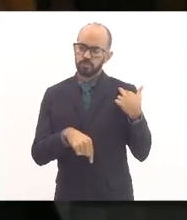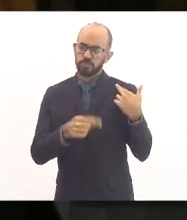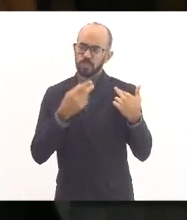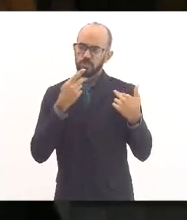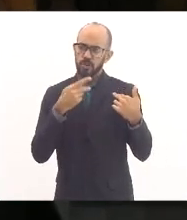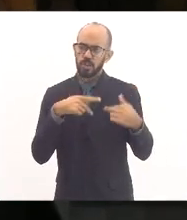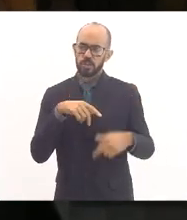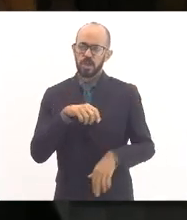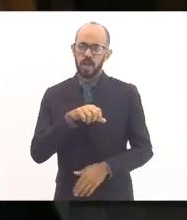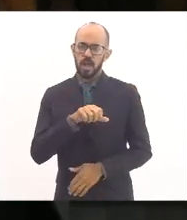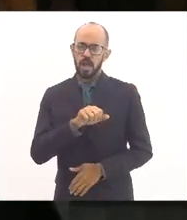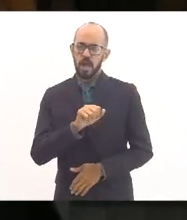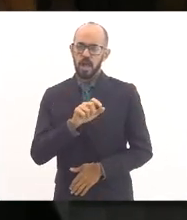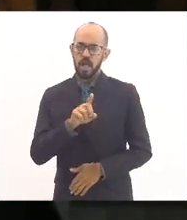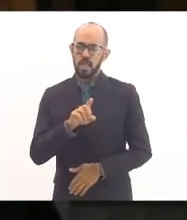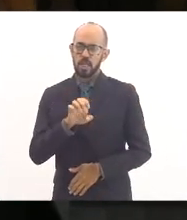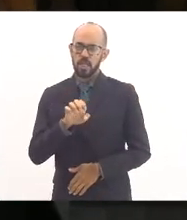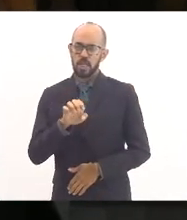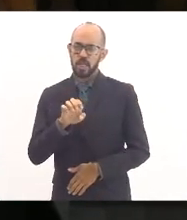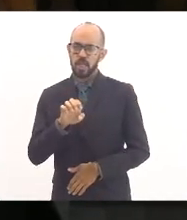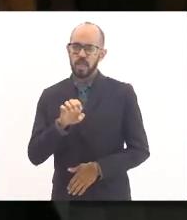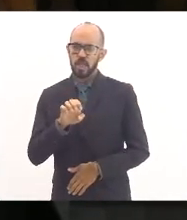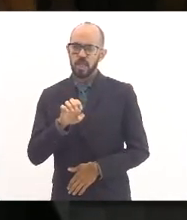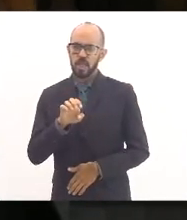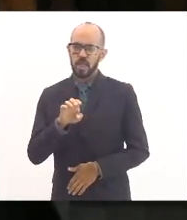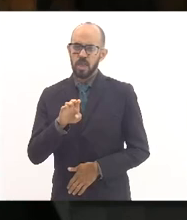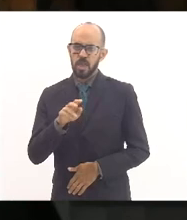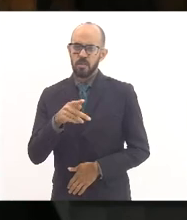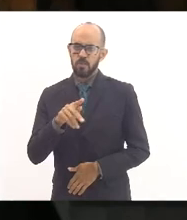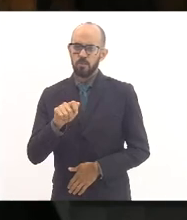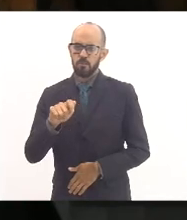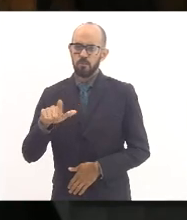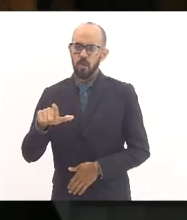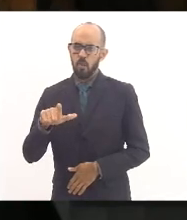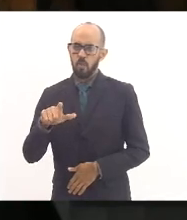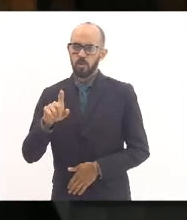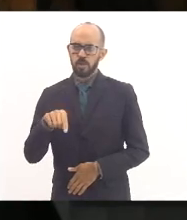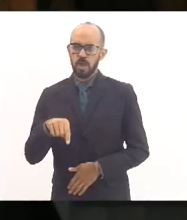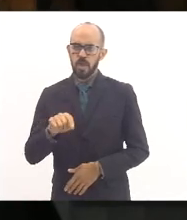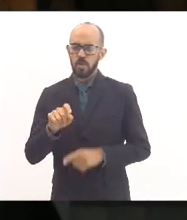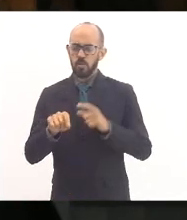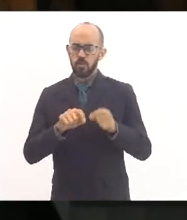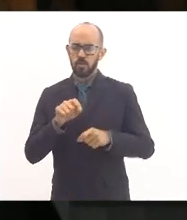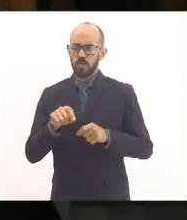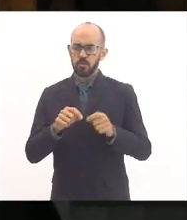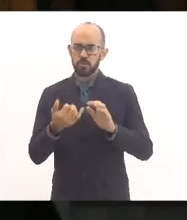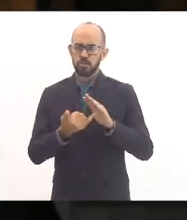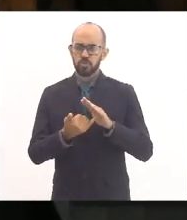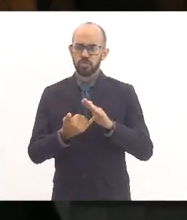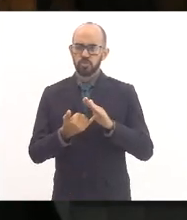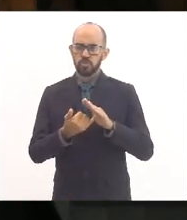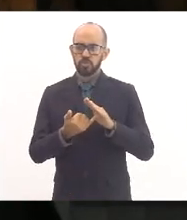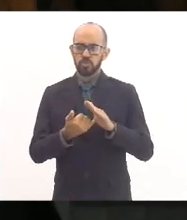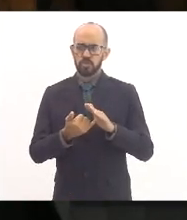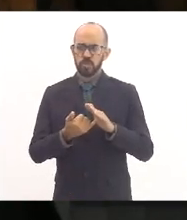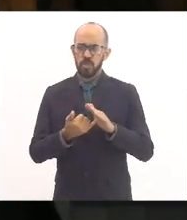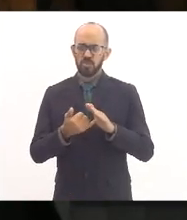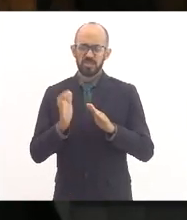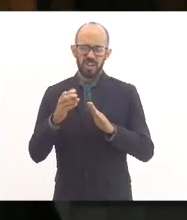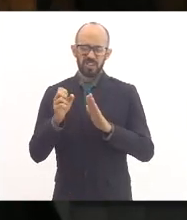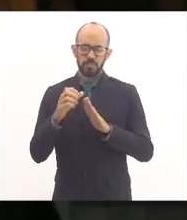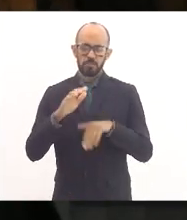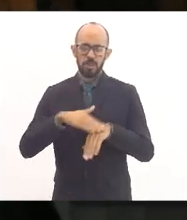novidade a pó que é uma associação Centenária representada no Brasil inteiro e que tem na sua presidência o